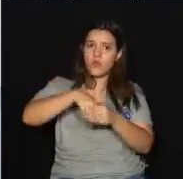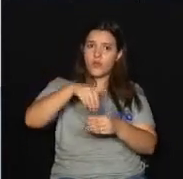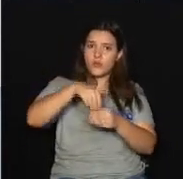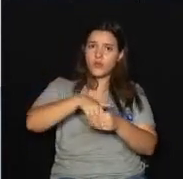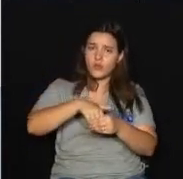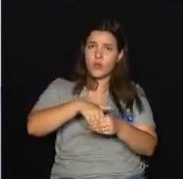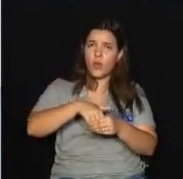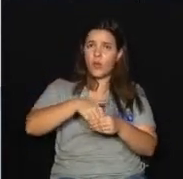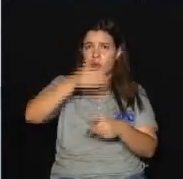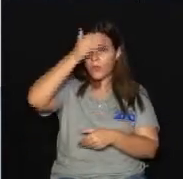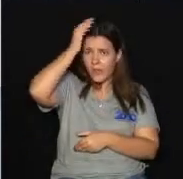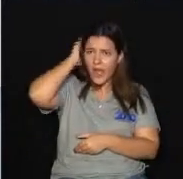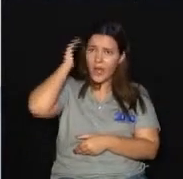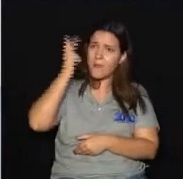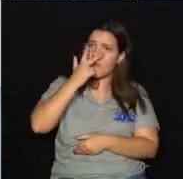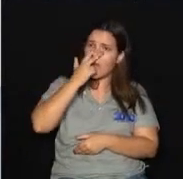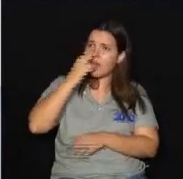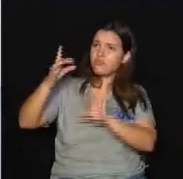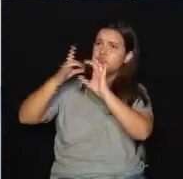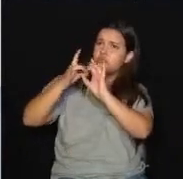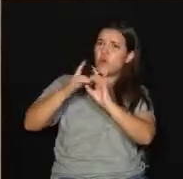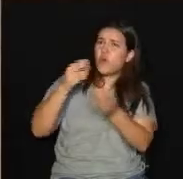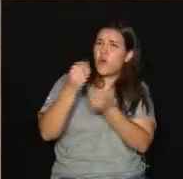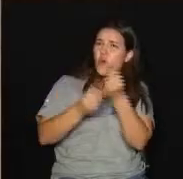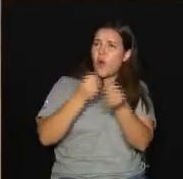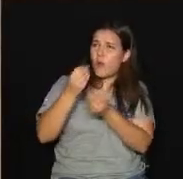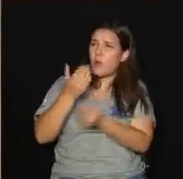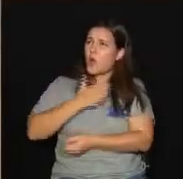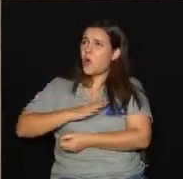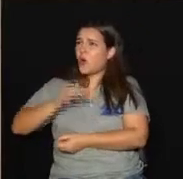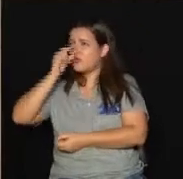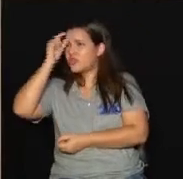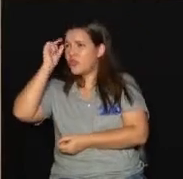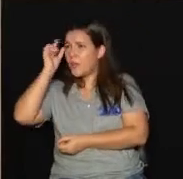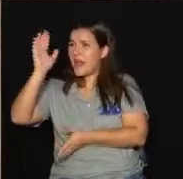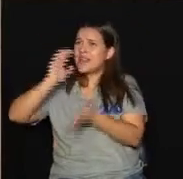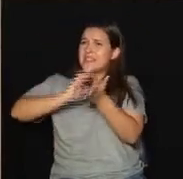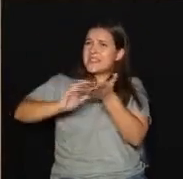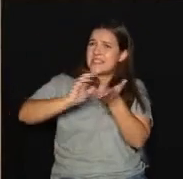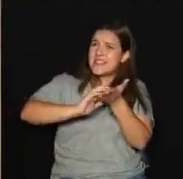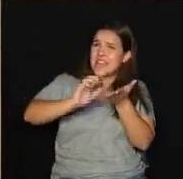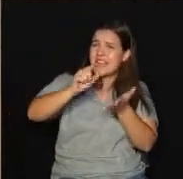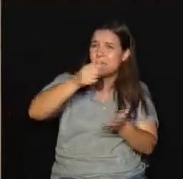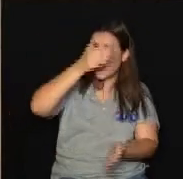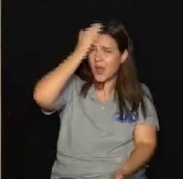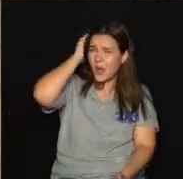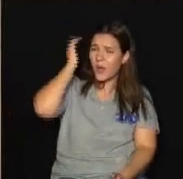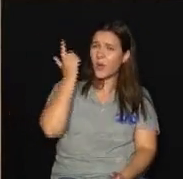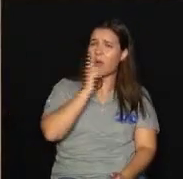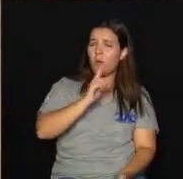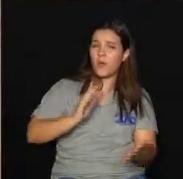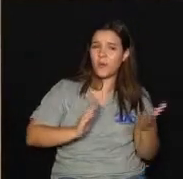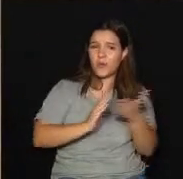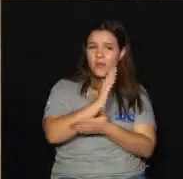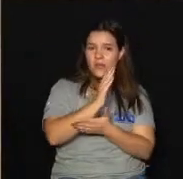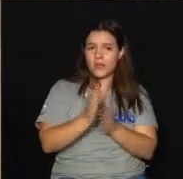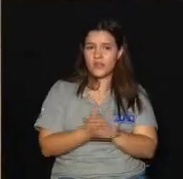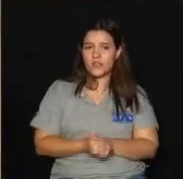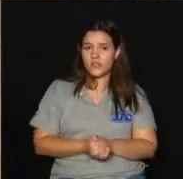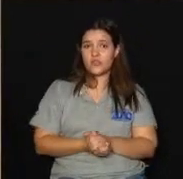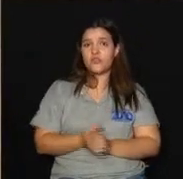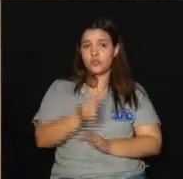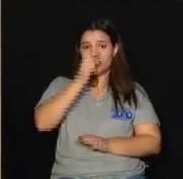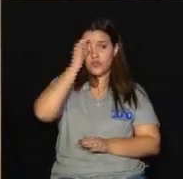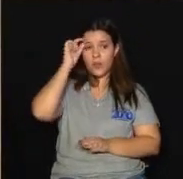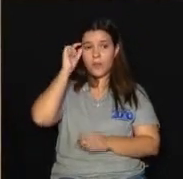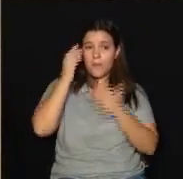ele conseguindo eleger um candidato que era secretário dele? O Jonas apareceu na campanha do